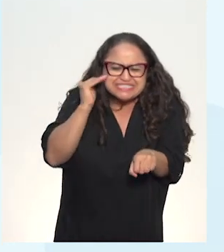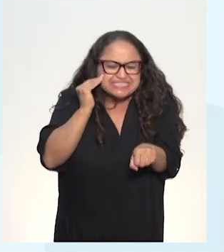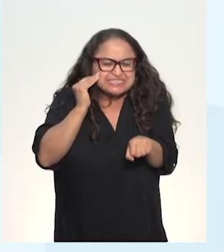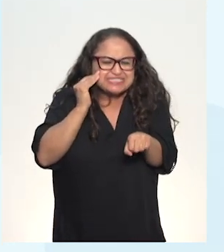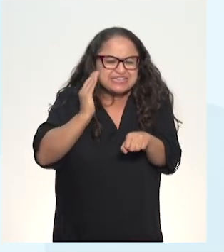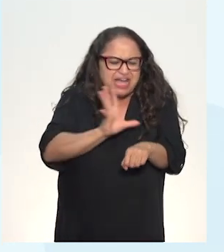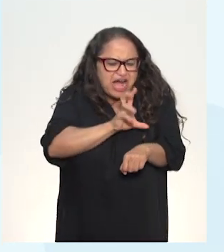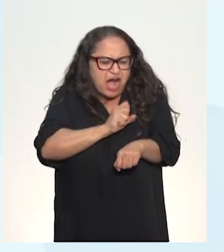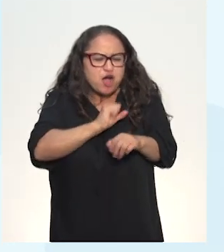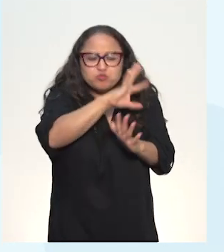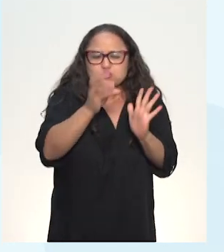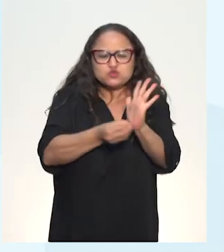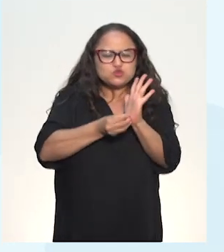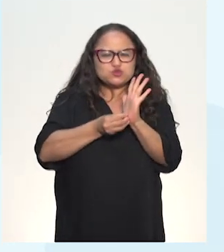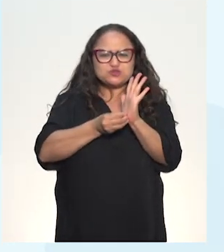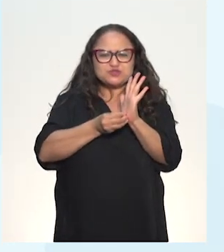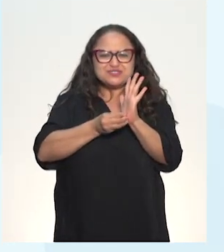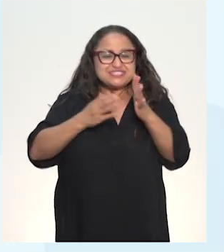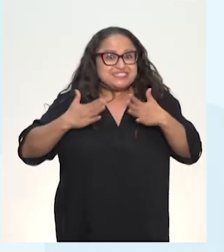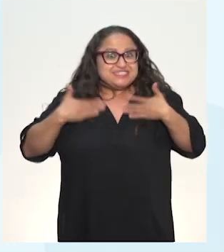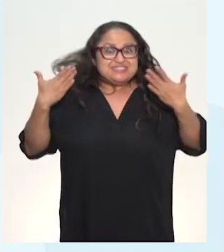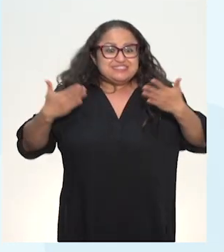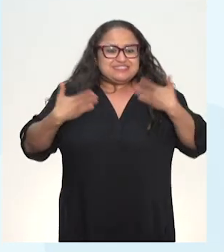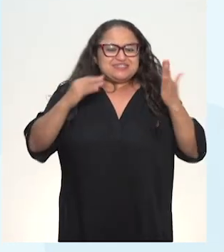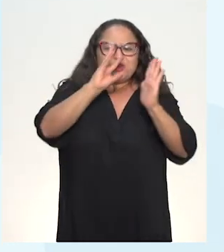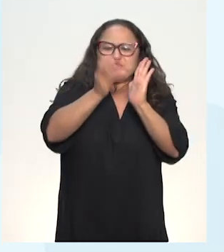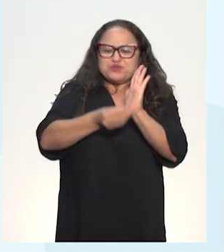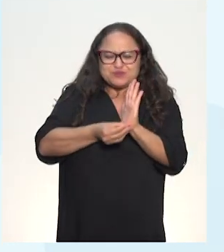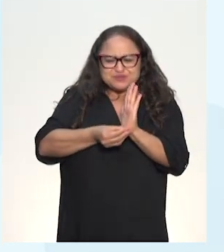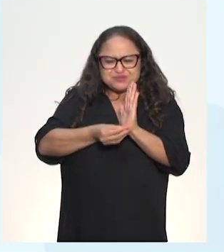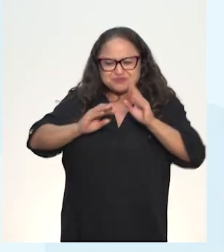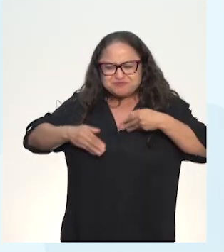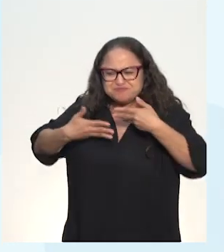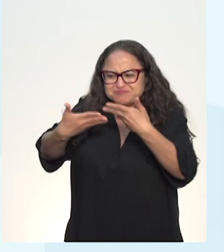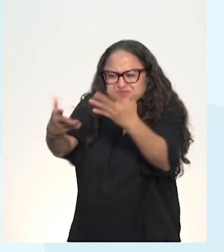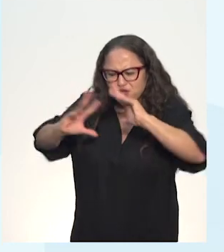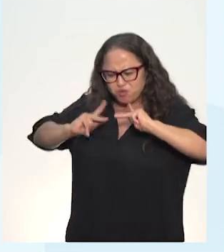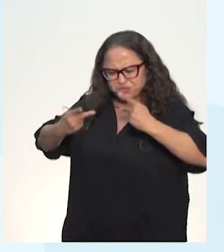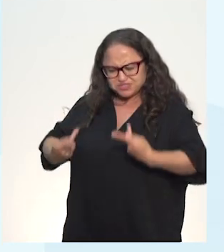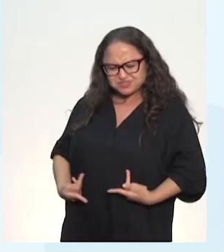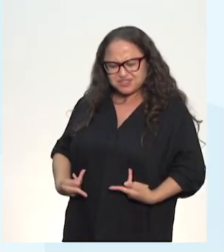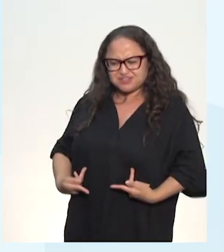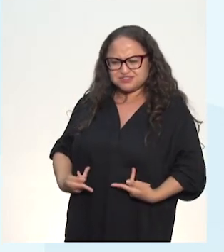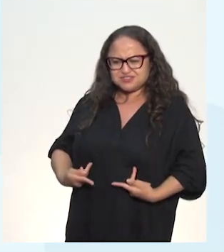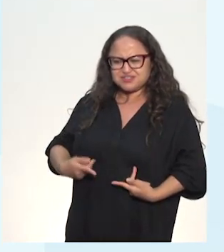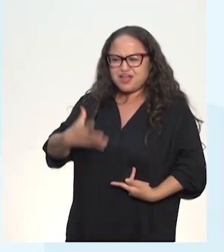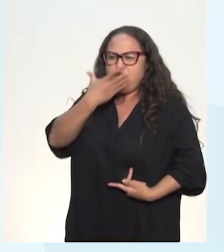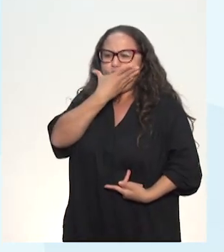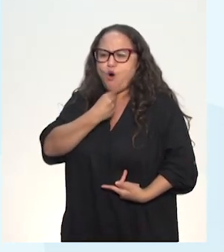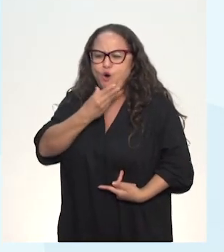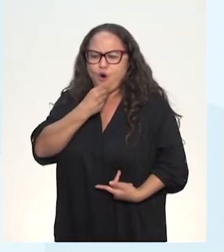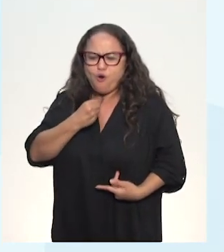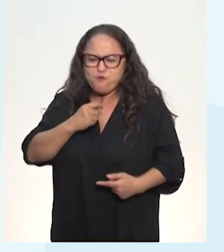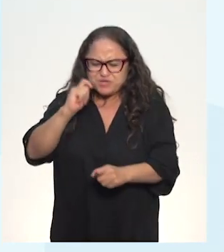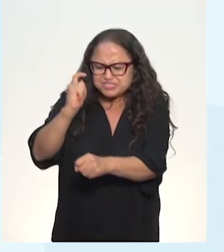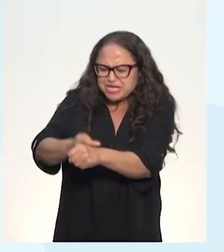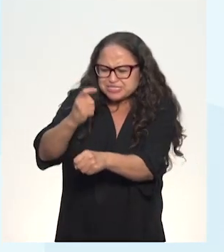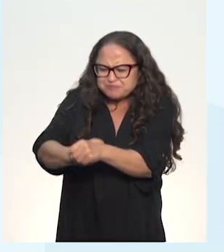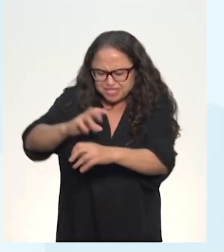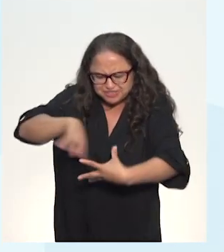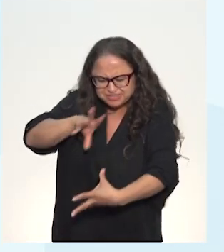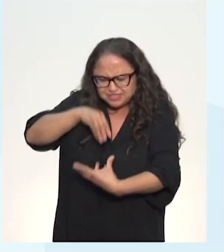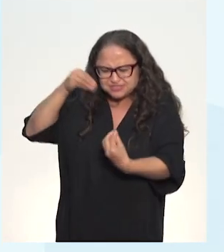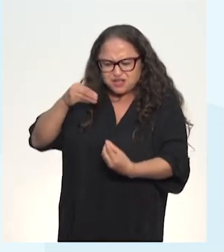tudo, animo tudo, empresto humanidade a tudo, aos homens e às pedras, às almas e às